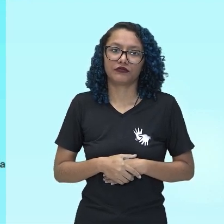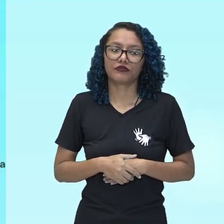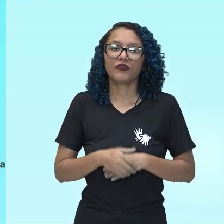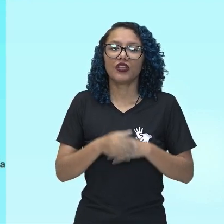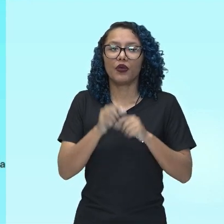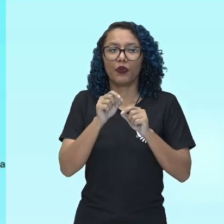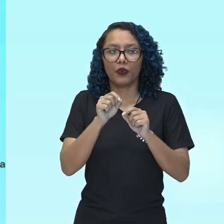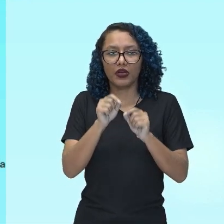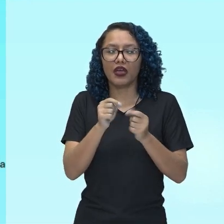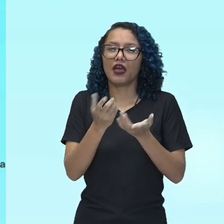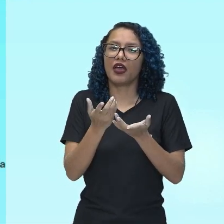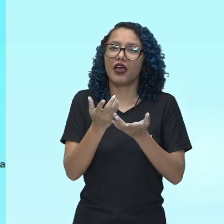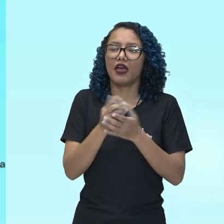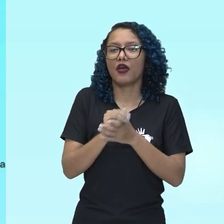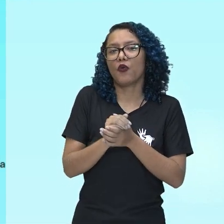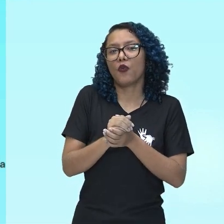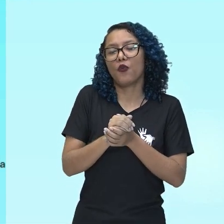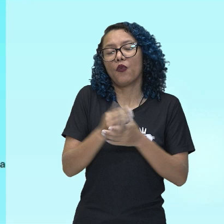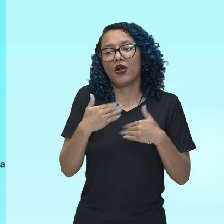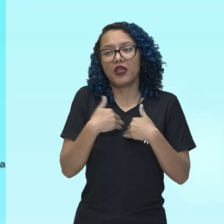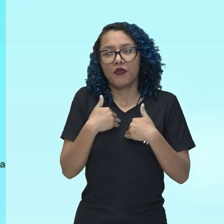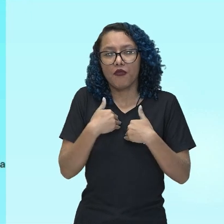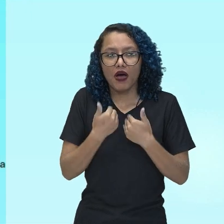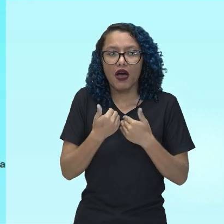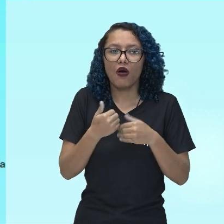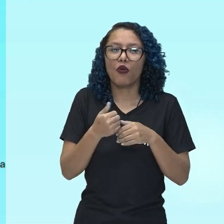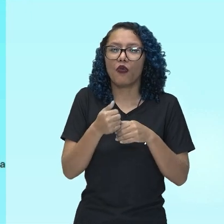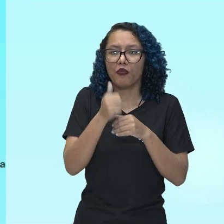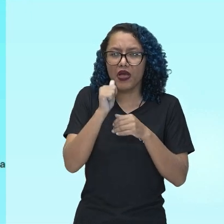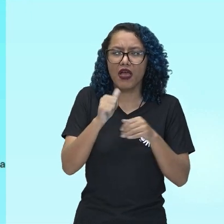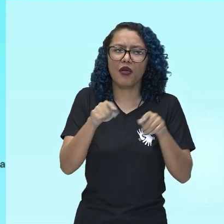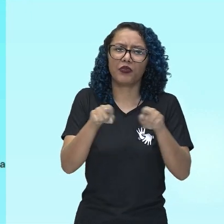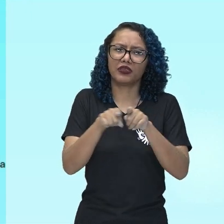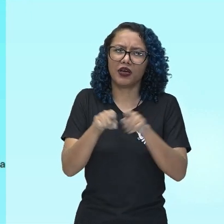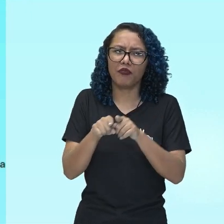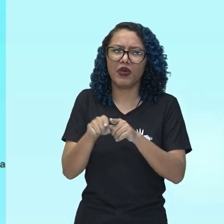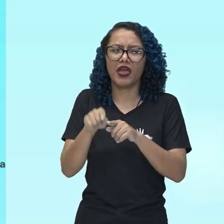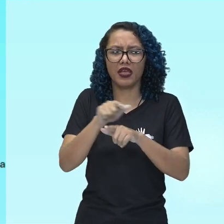de estábulo e outros usos da água, são